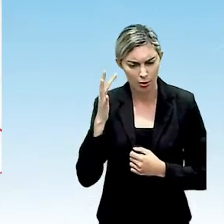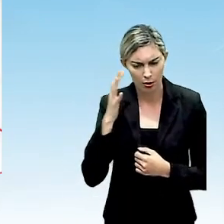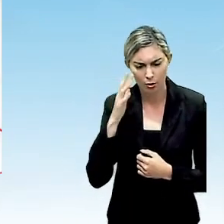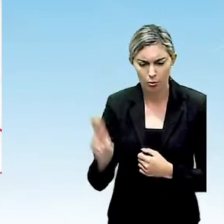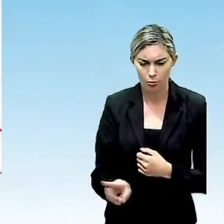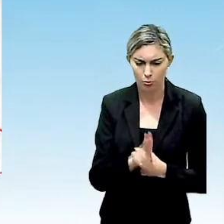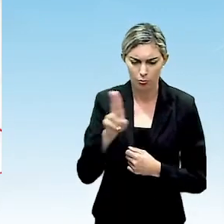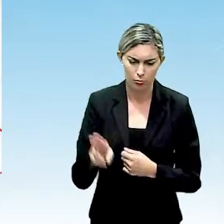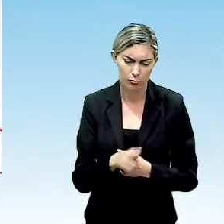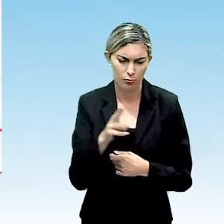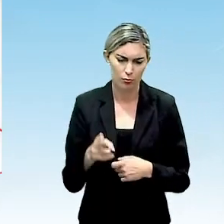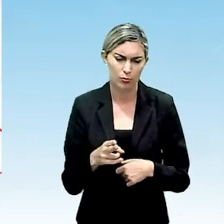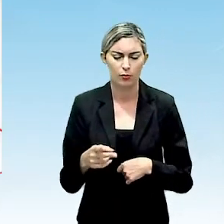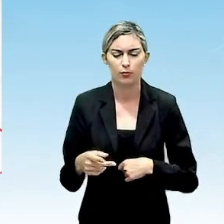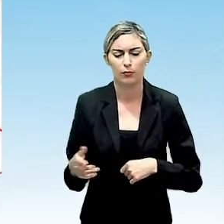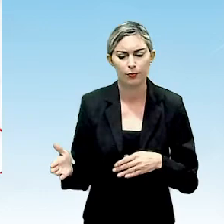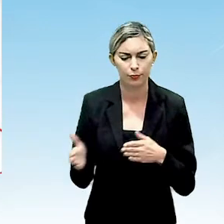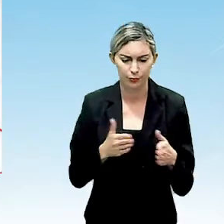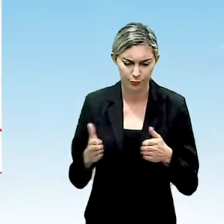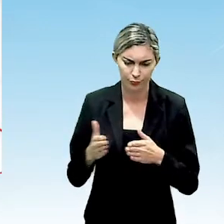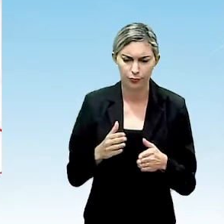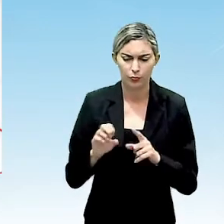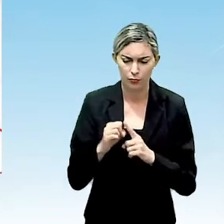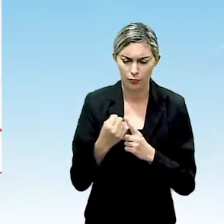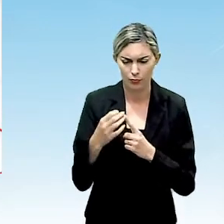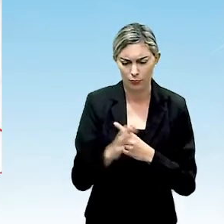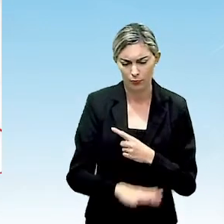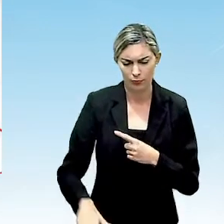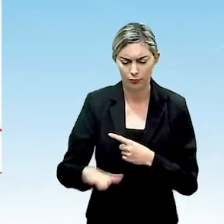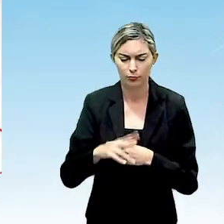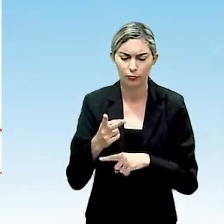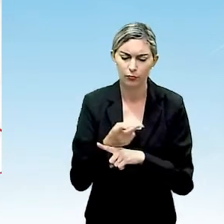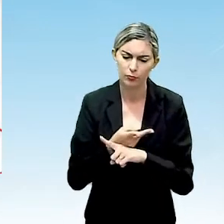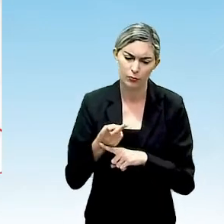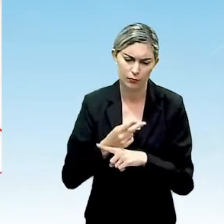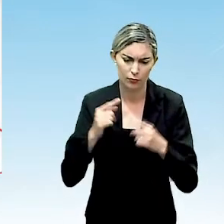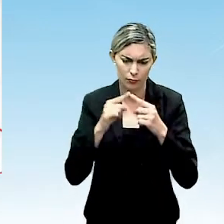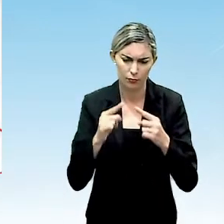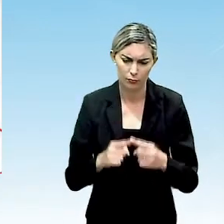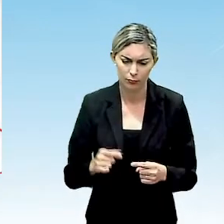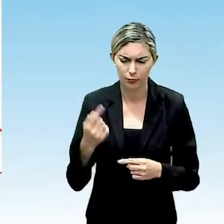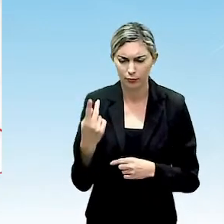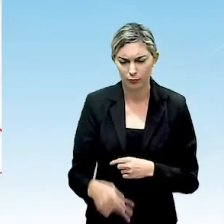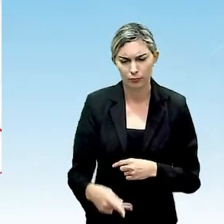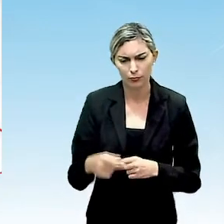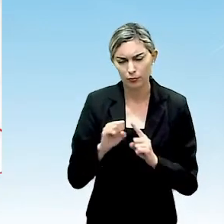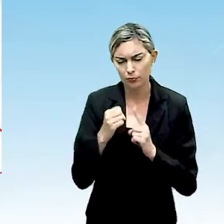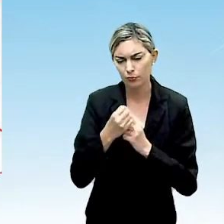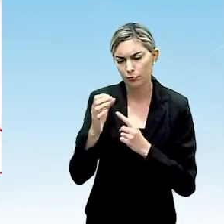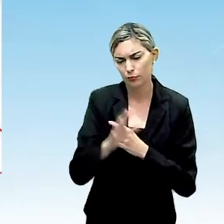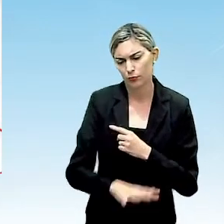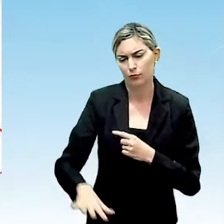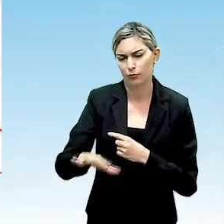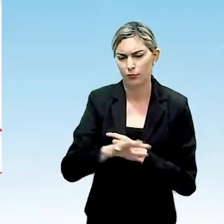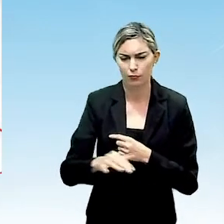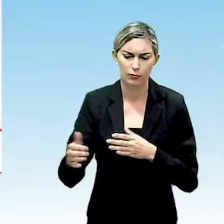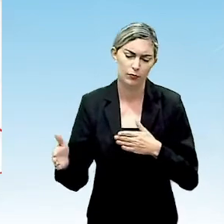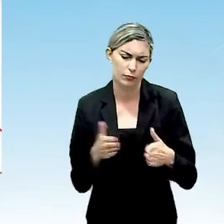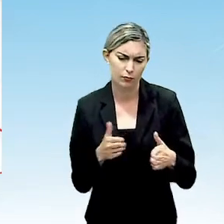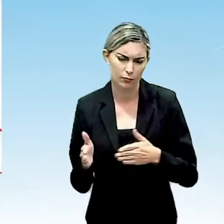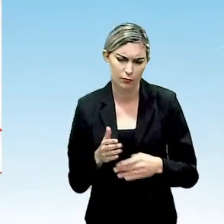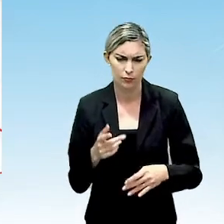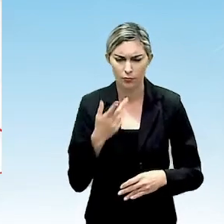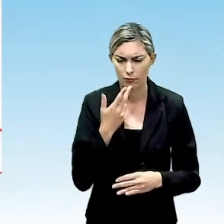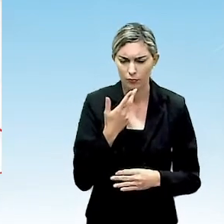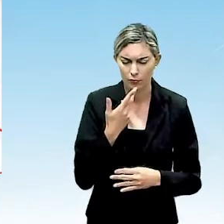utilizada bastante nesse momento. Esse darwinismo social vai sendo buscado aplicar aqui na sociedade. É esse período em que a gente está